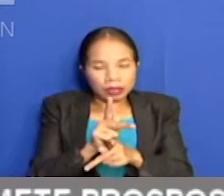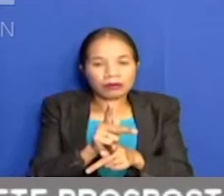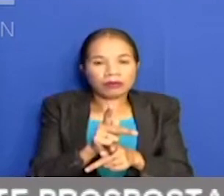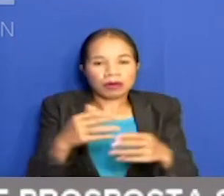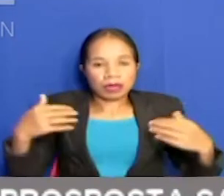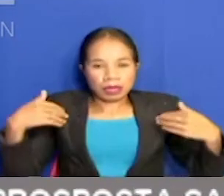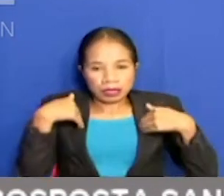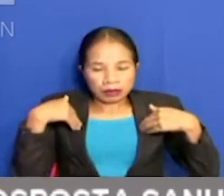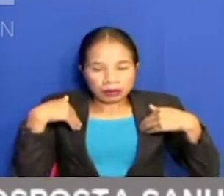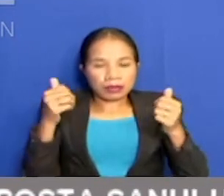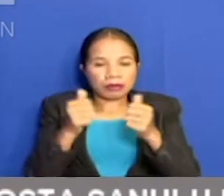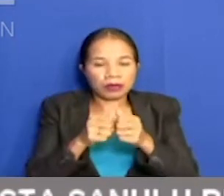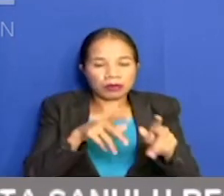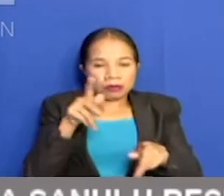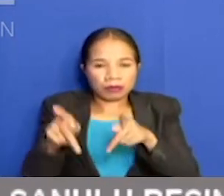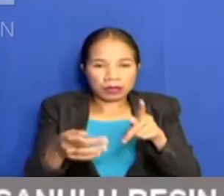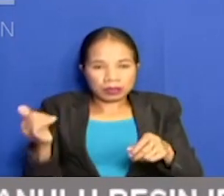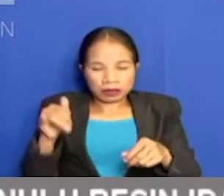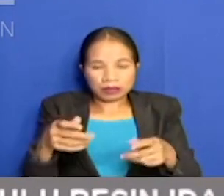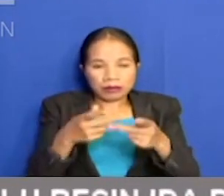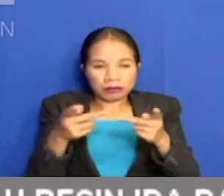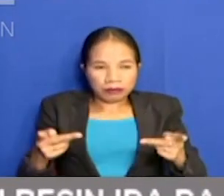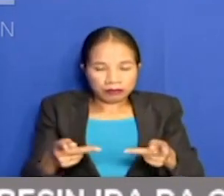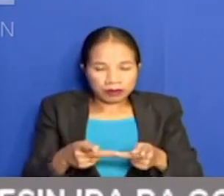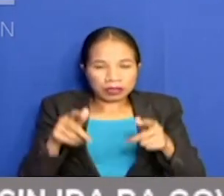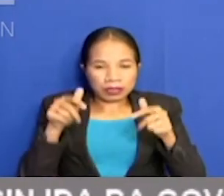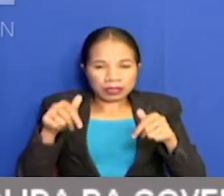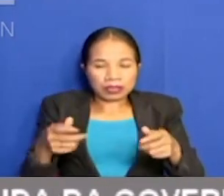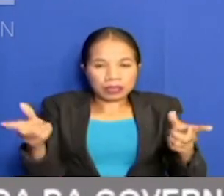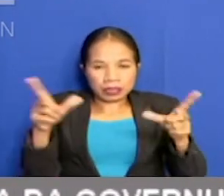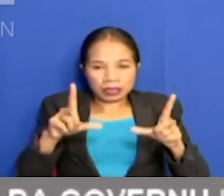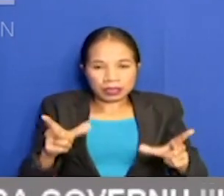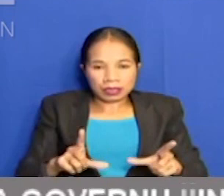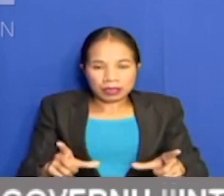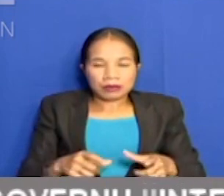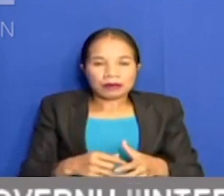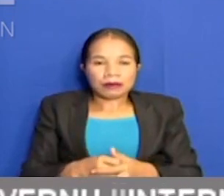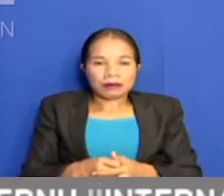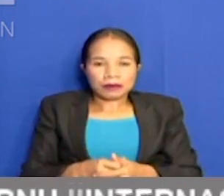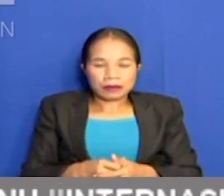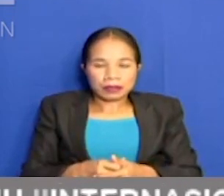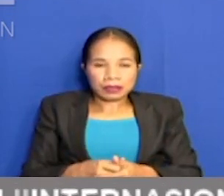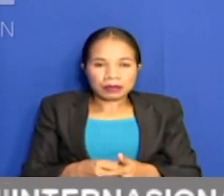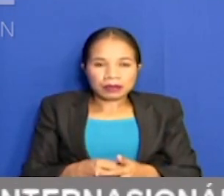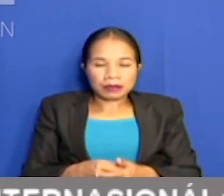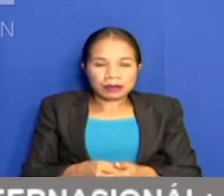comunidade Sira. Fatin dira ne, tamrik dadau e a Lagoa Helenas, na be pertence ba